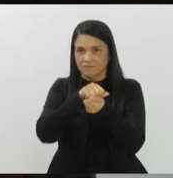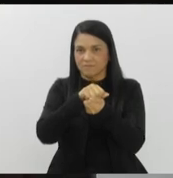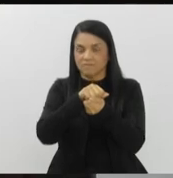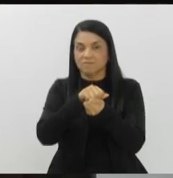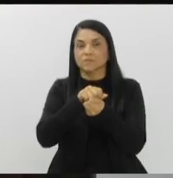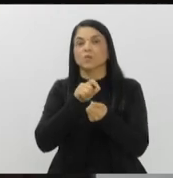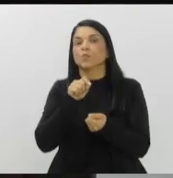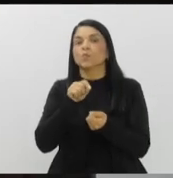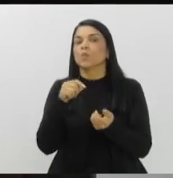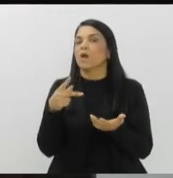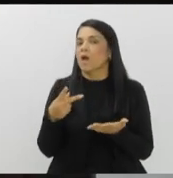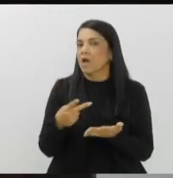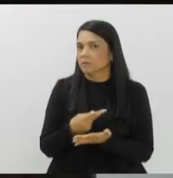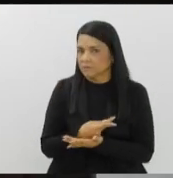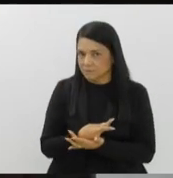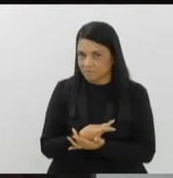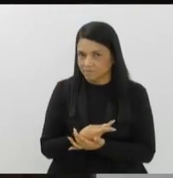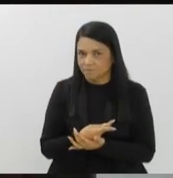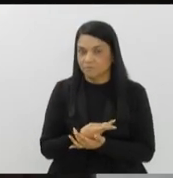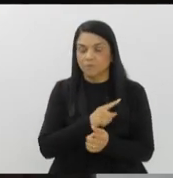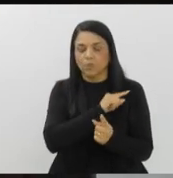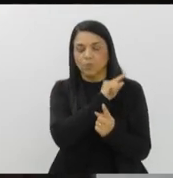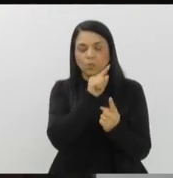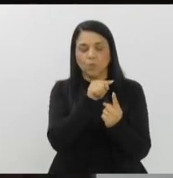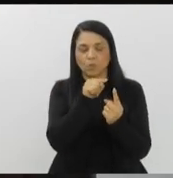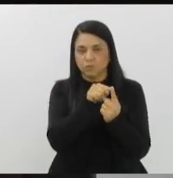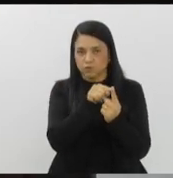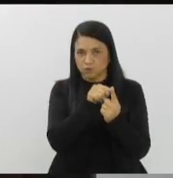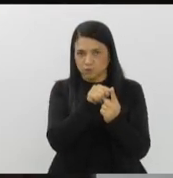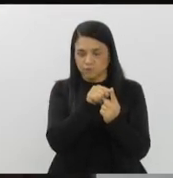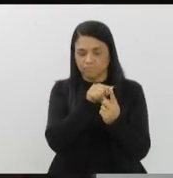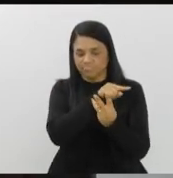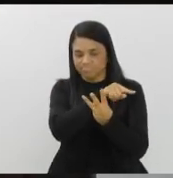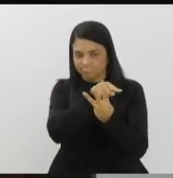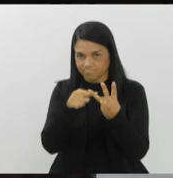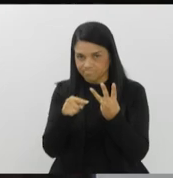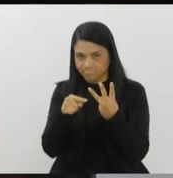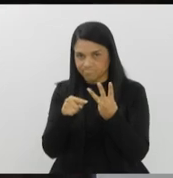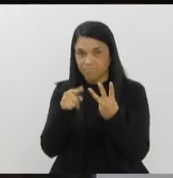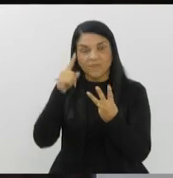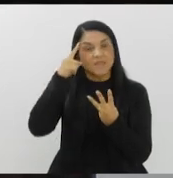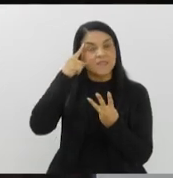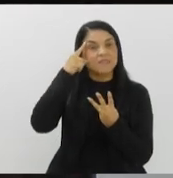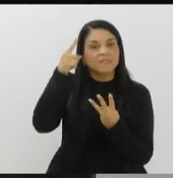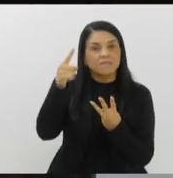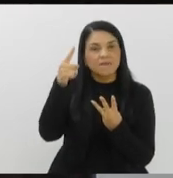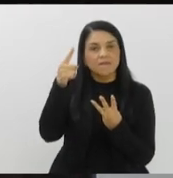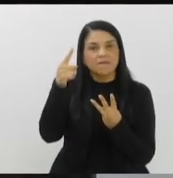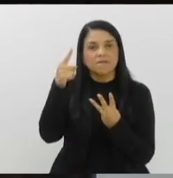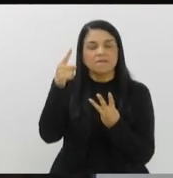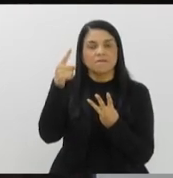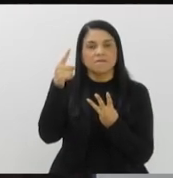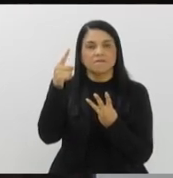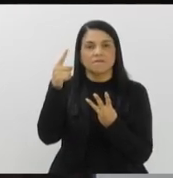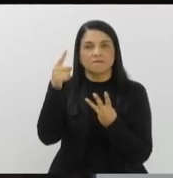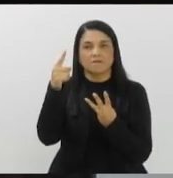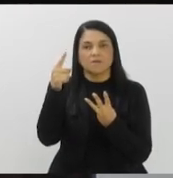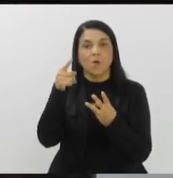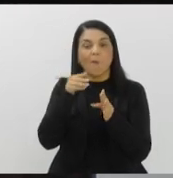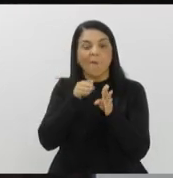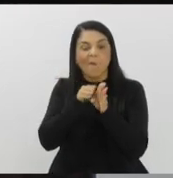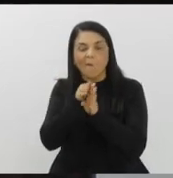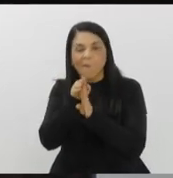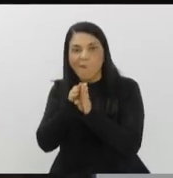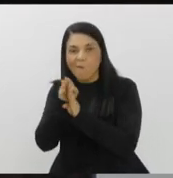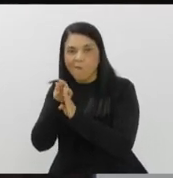O que acontece? Esses objetivos específicos, a ideia é que eles orientem